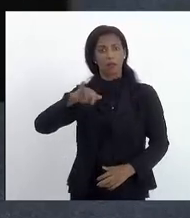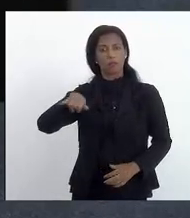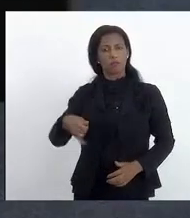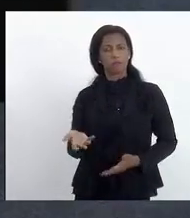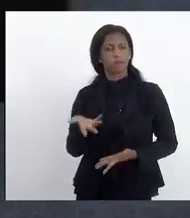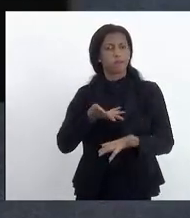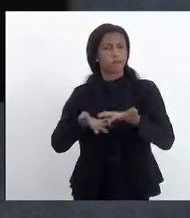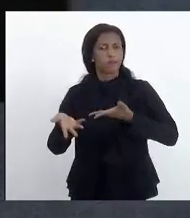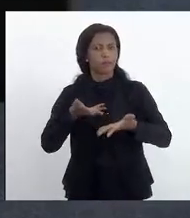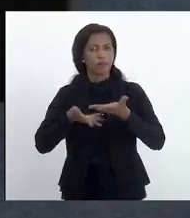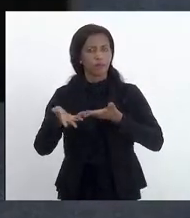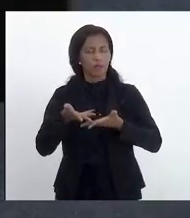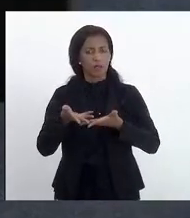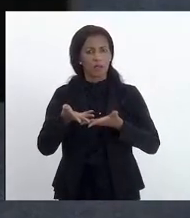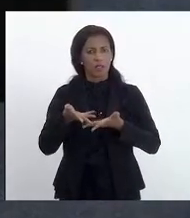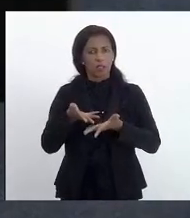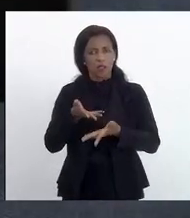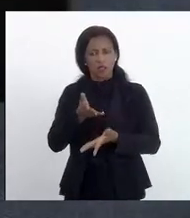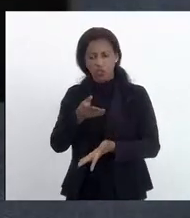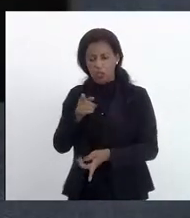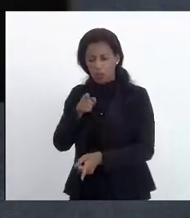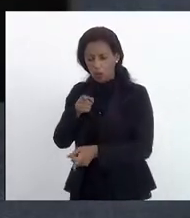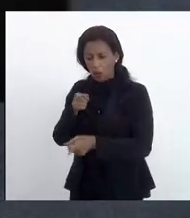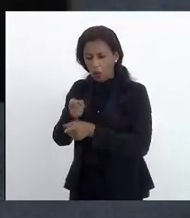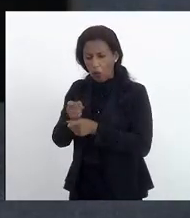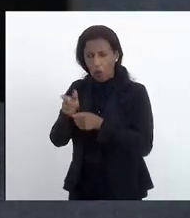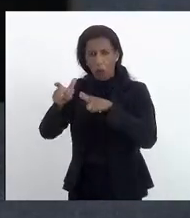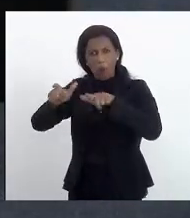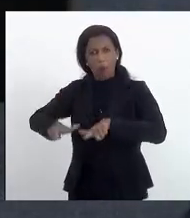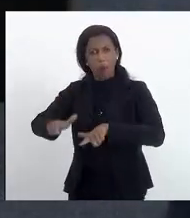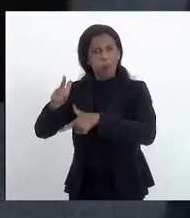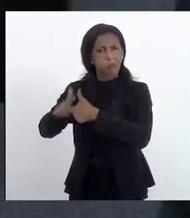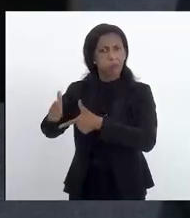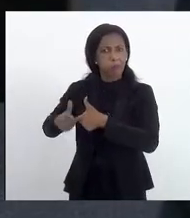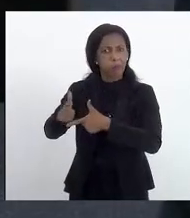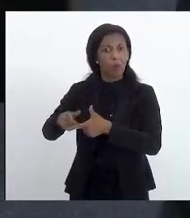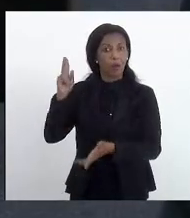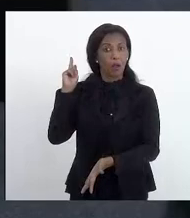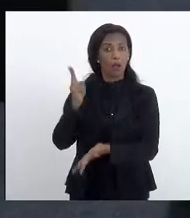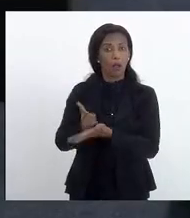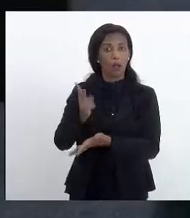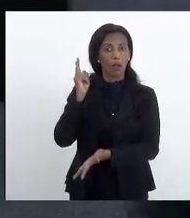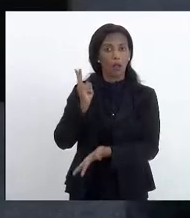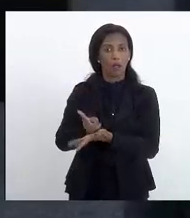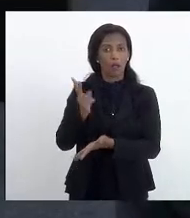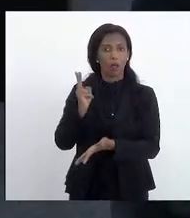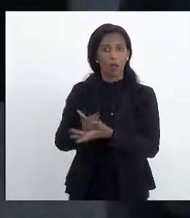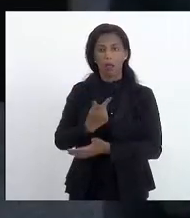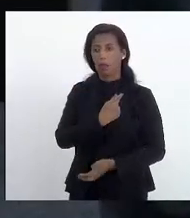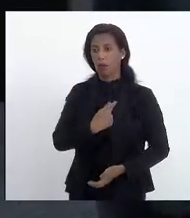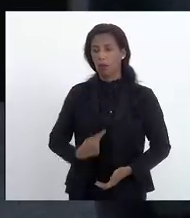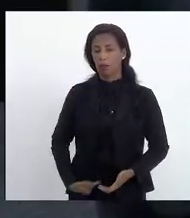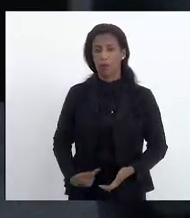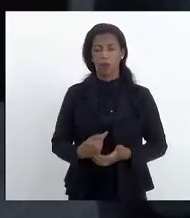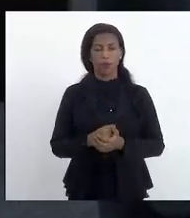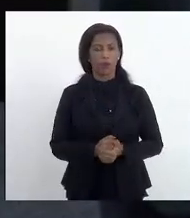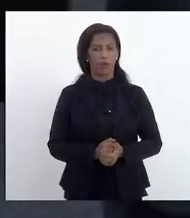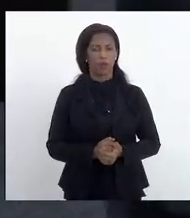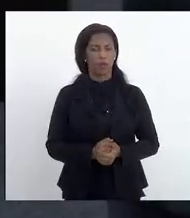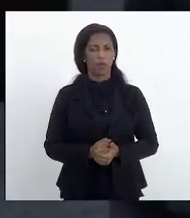possibilidade de sair desse buraco que foi colocado pelos mesmos governos